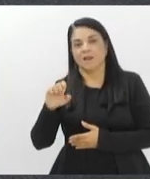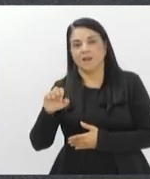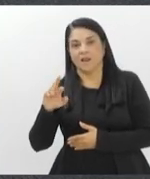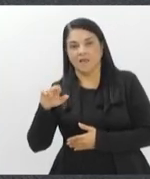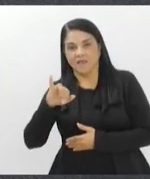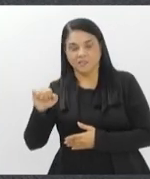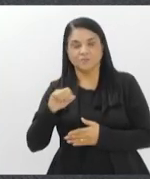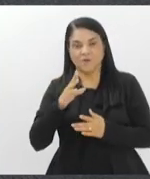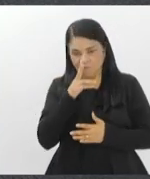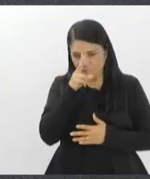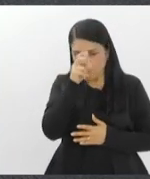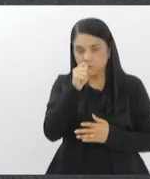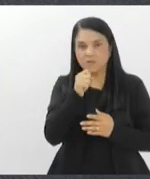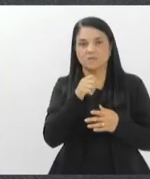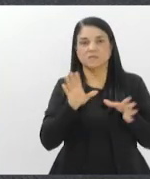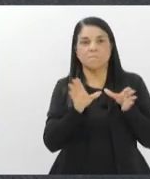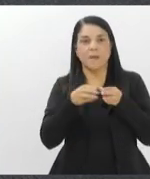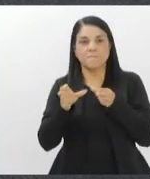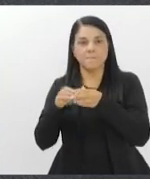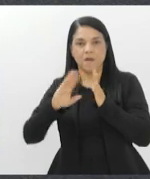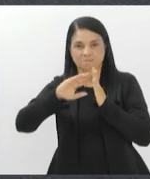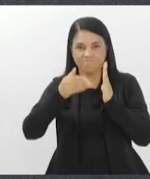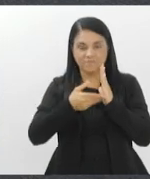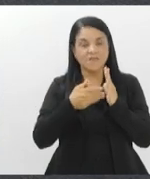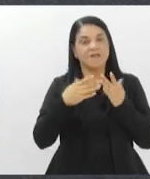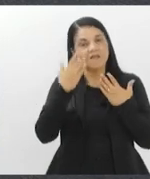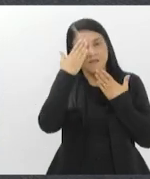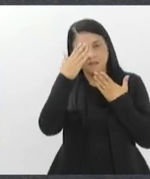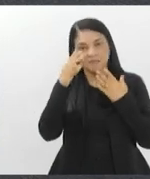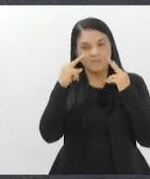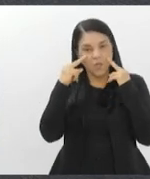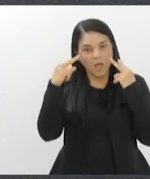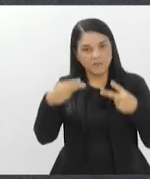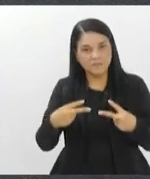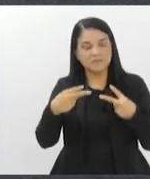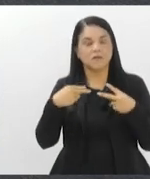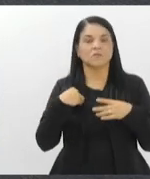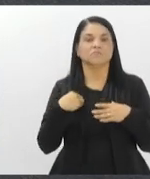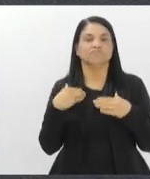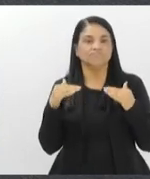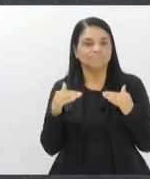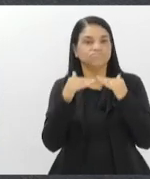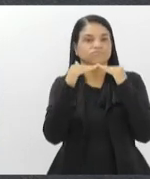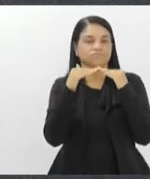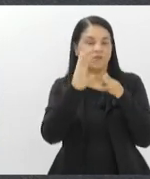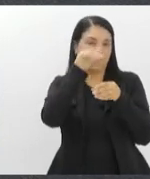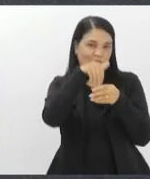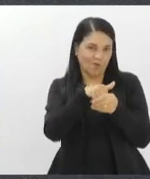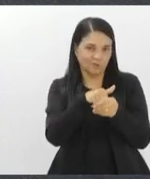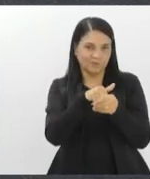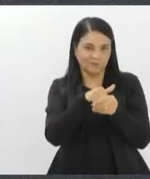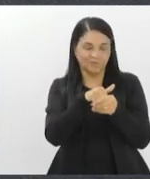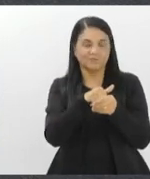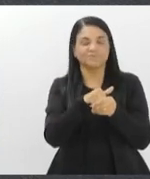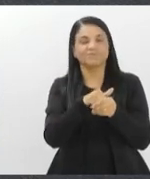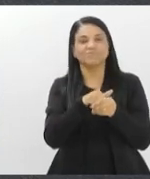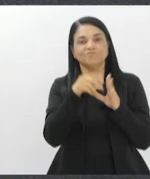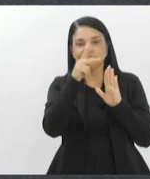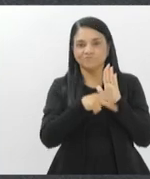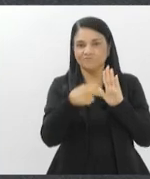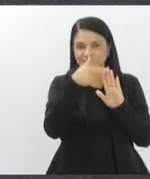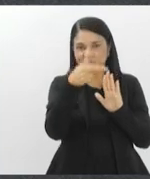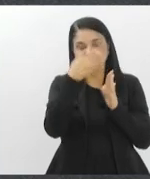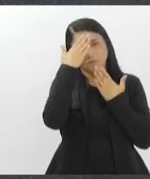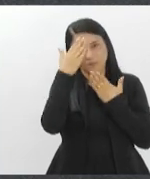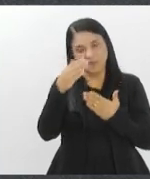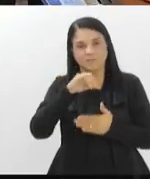Rio de Janeiro. Então, agradeço imensamente a atenção dos meus pares e o voto favorável para esse projeto de resolução. Muito obrigada, Tia Ju.